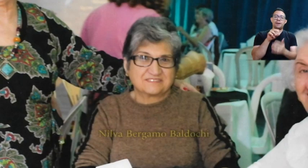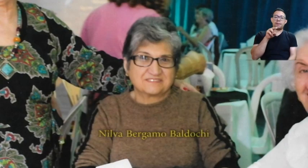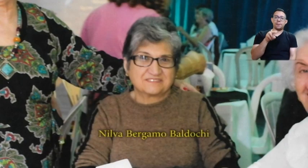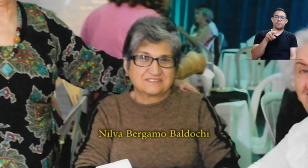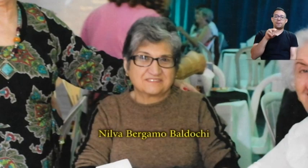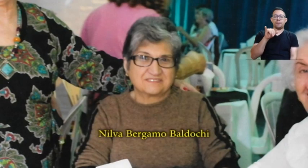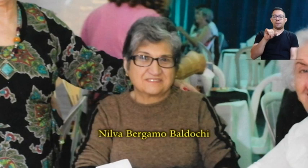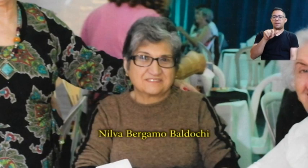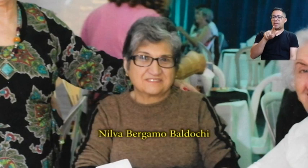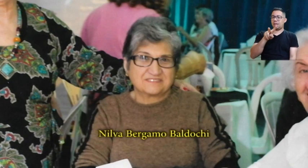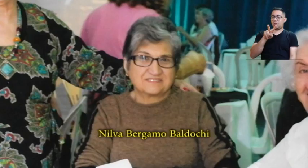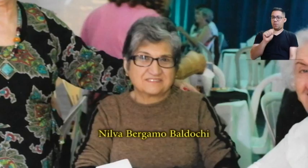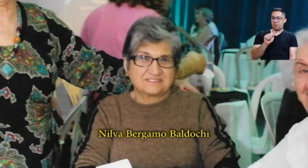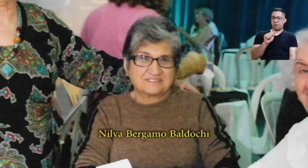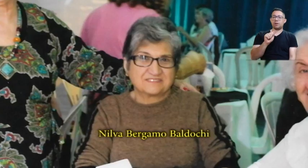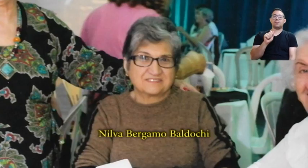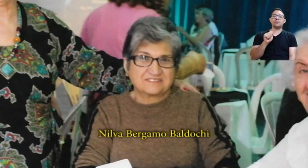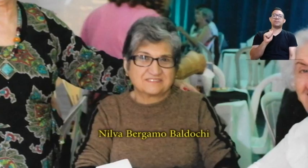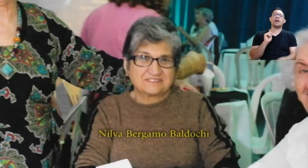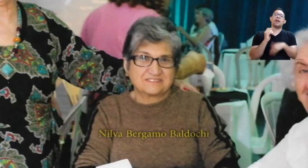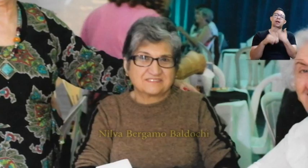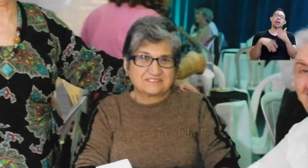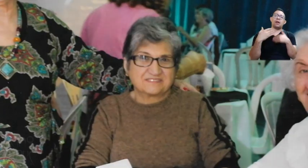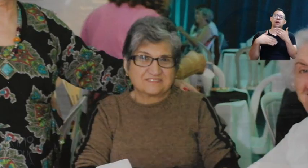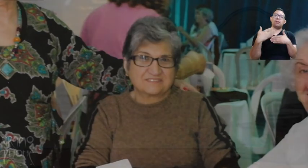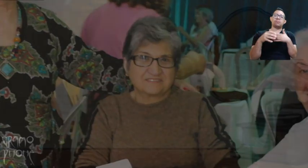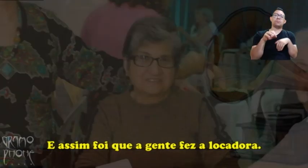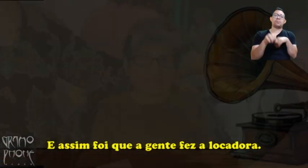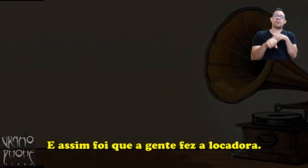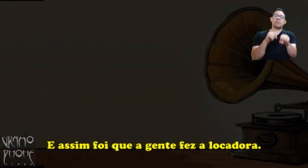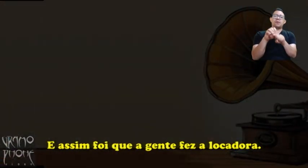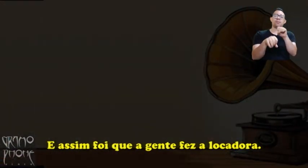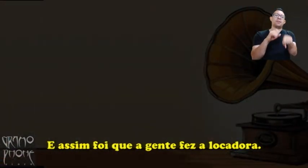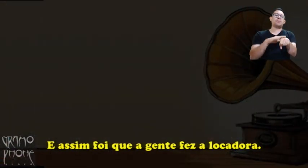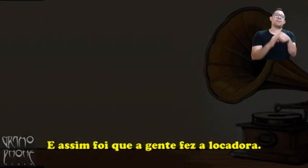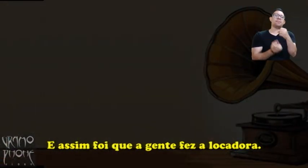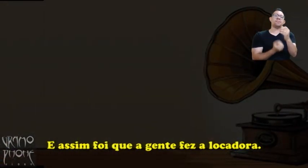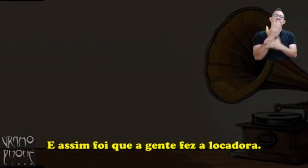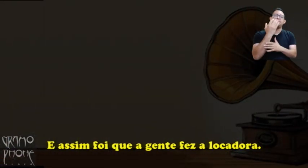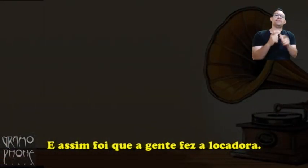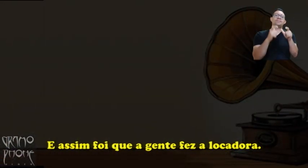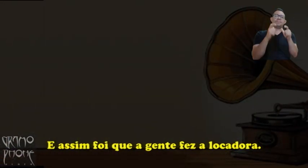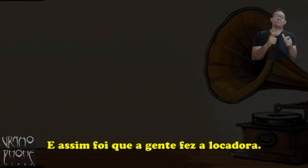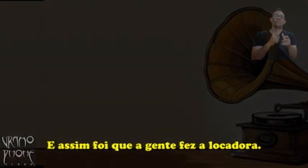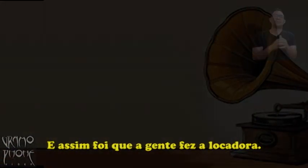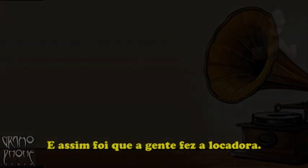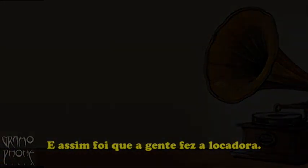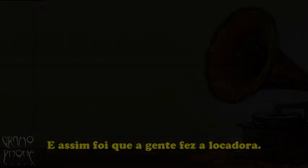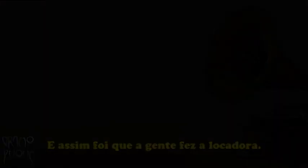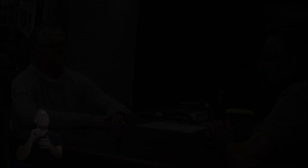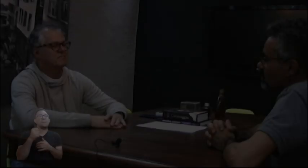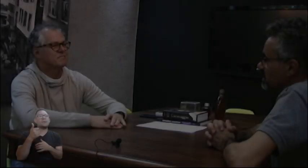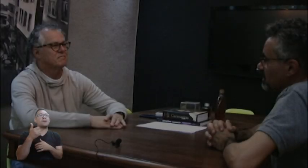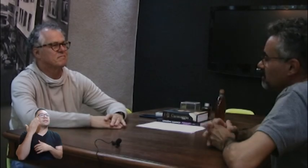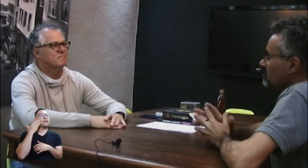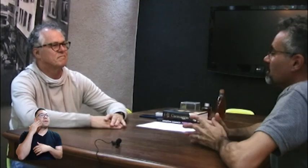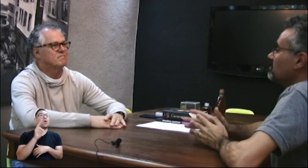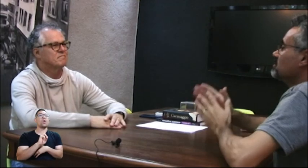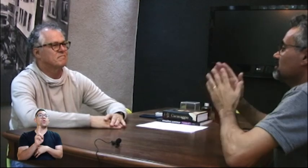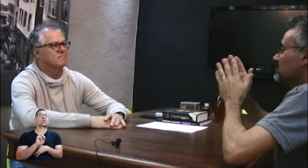Então a Nilva, que na hora pegou ela, foi depois. E assim foi que a gente fez a locadora. Eu